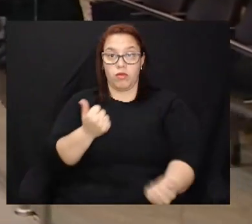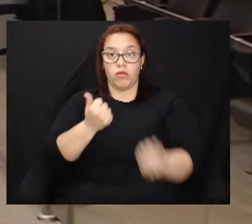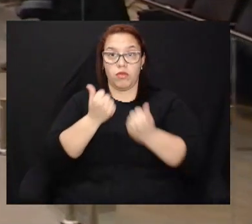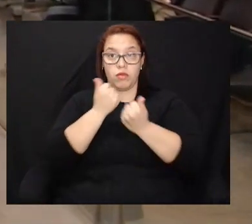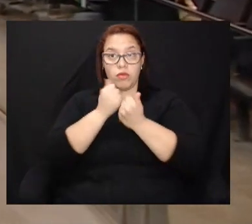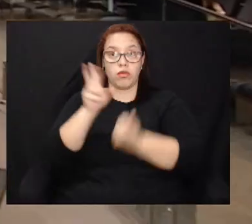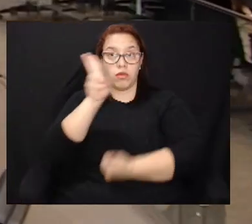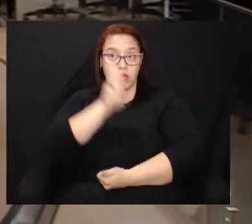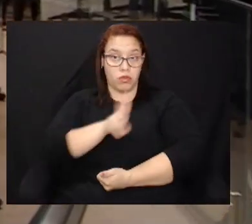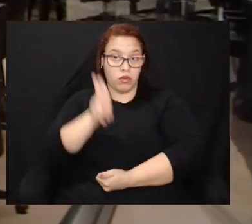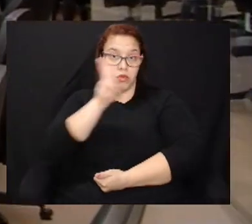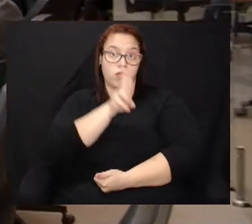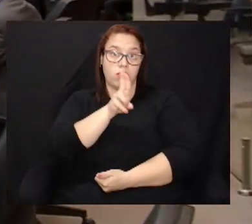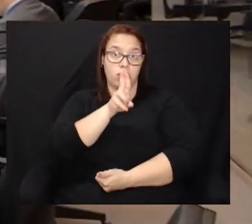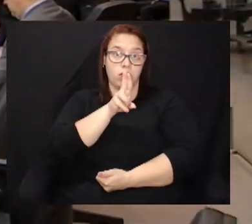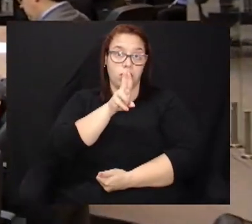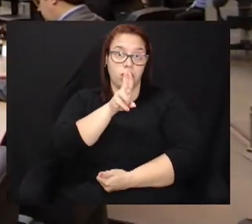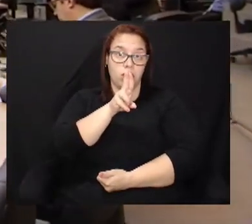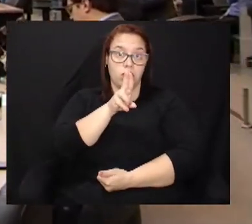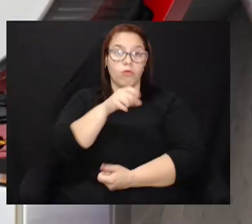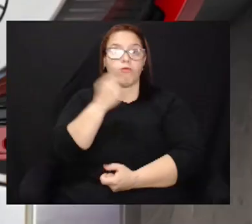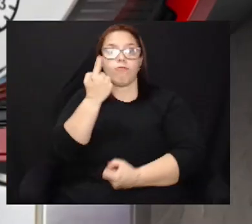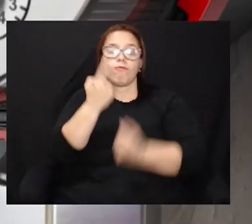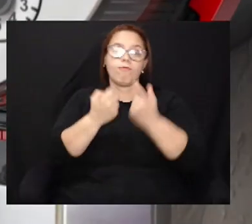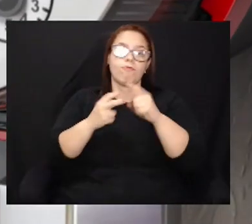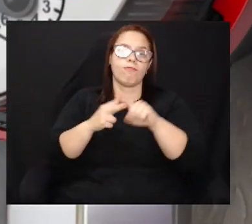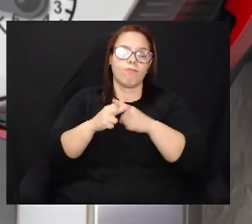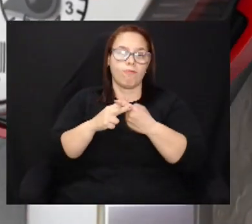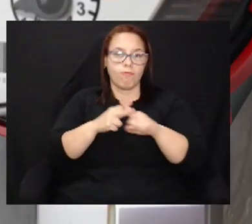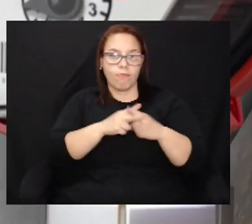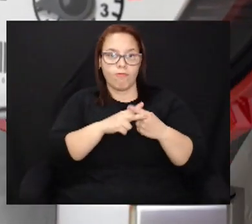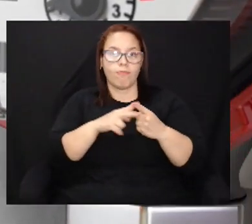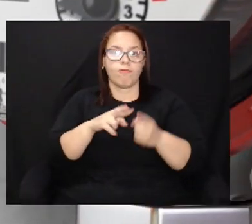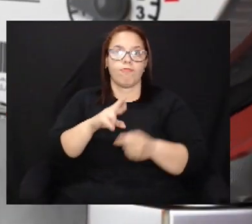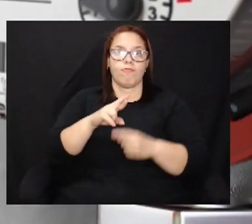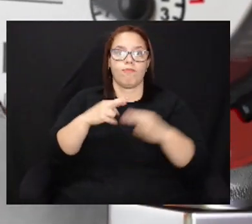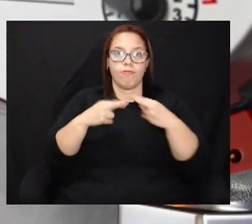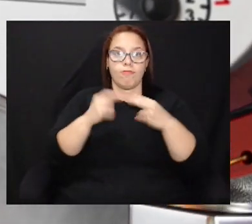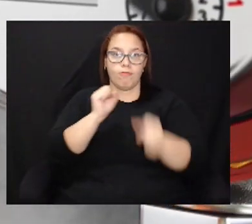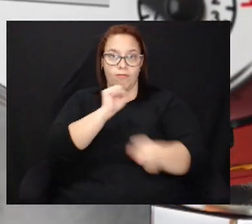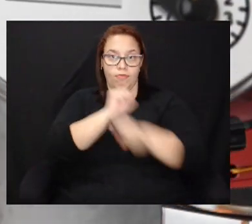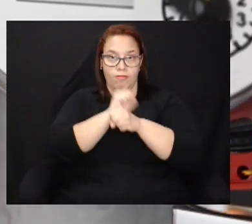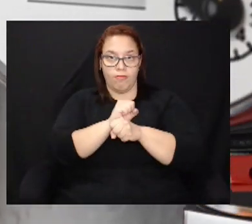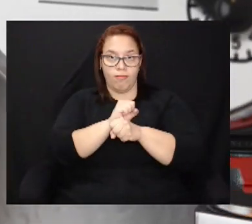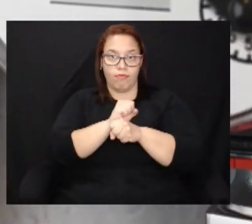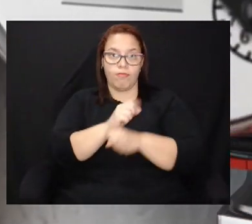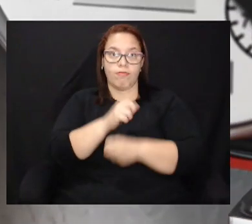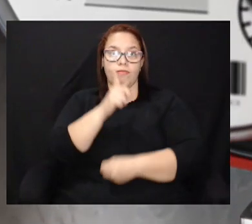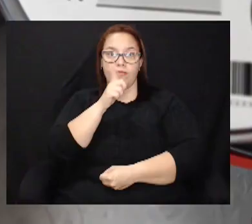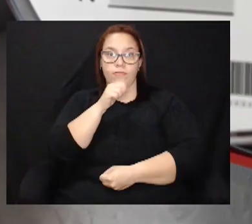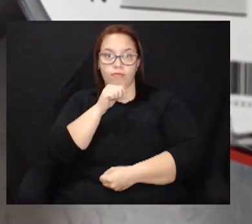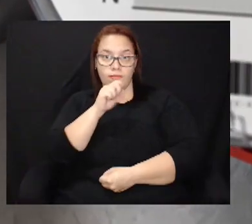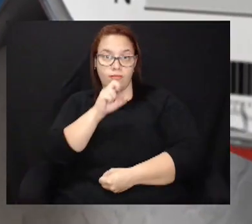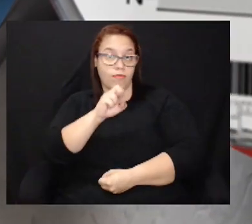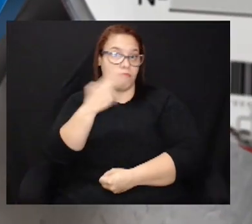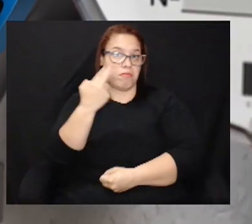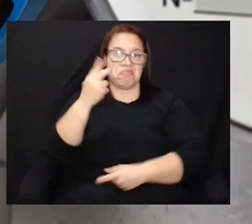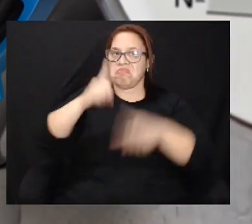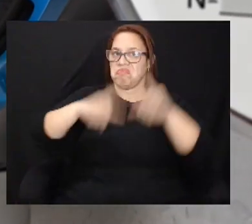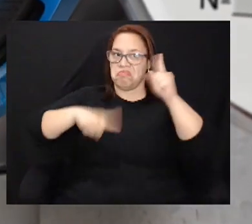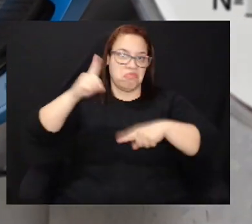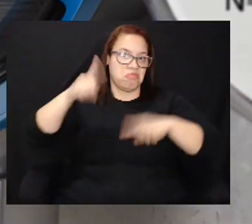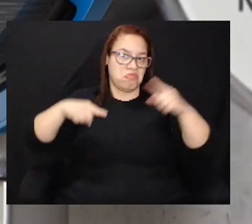em situações que, por manutenção da rede, interrupções no fornecimento ou variação de